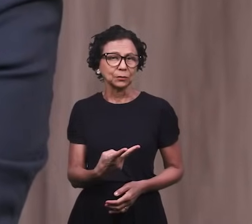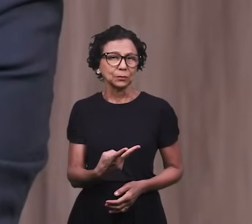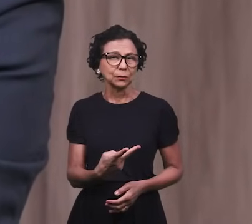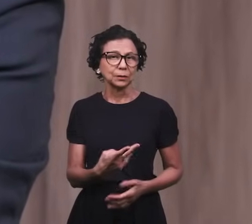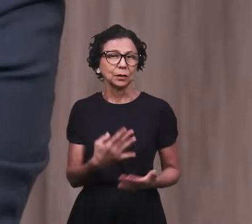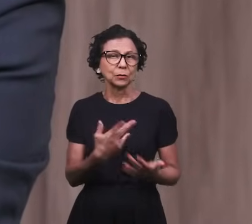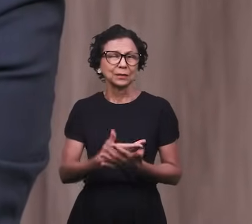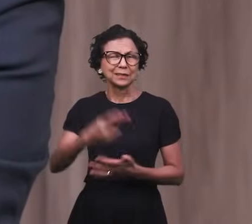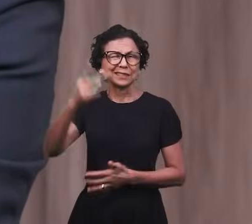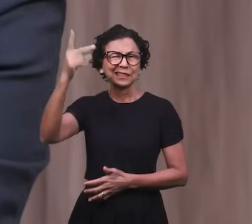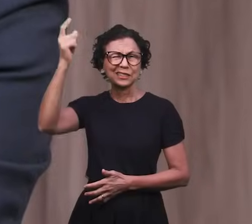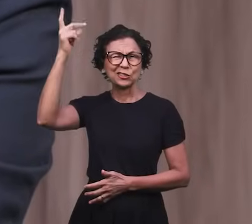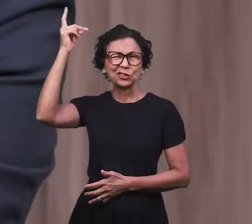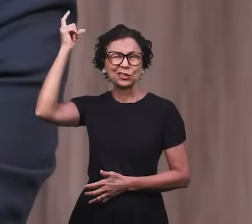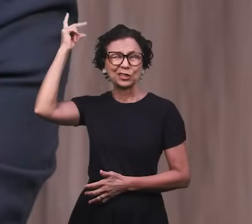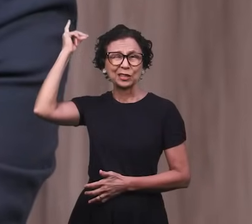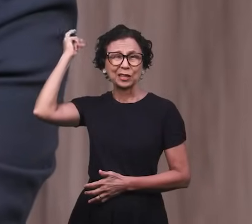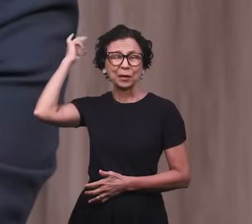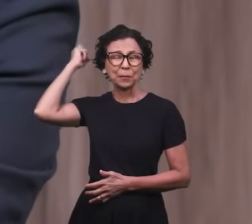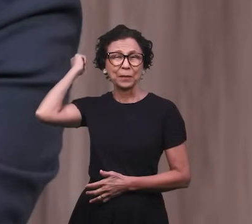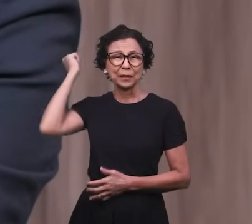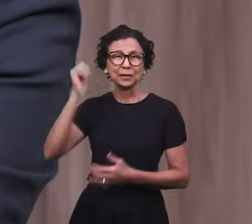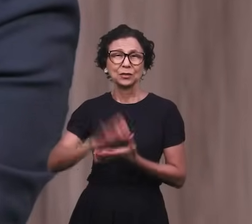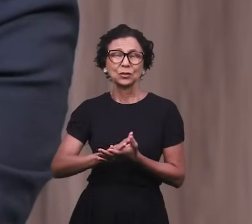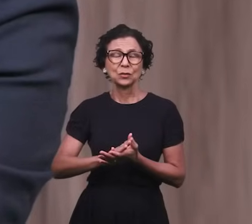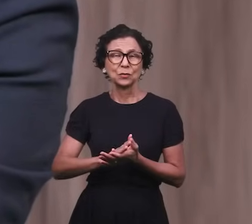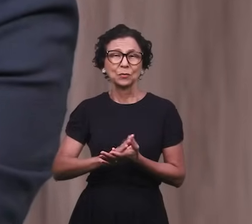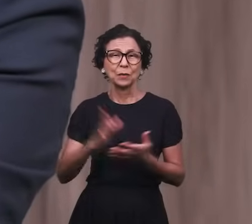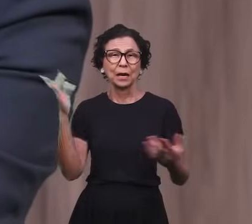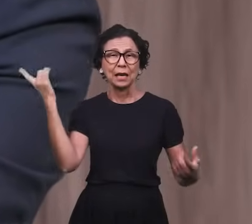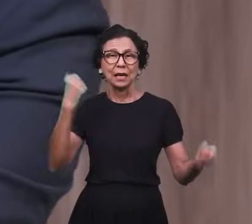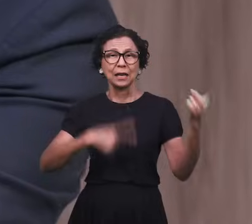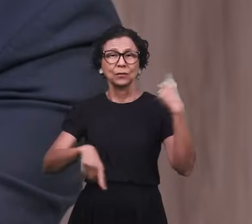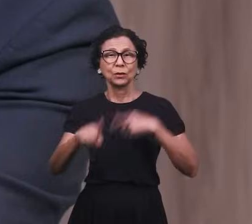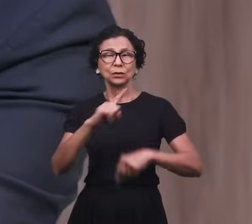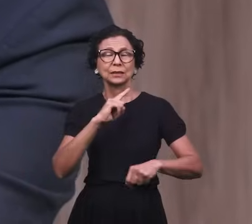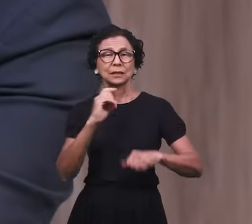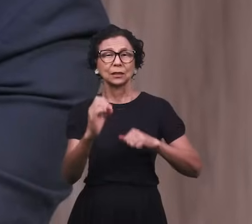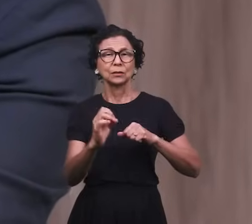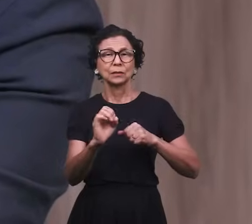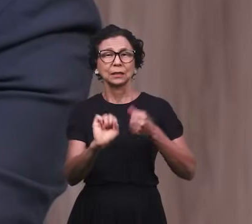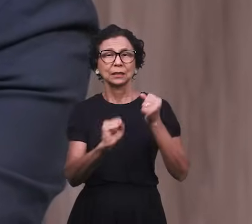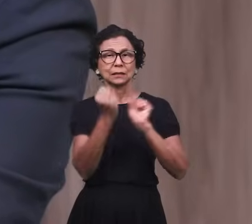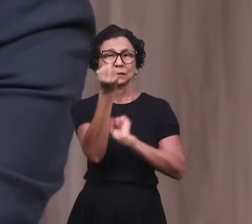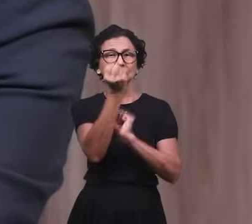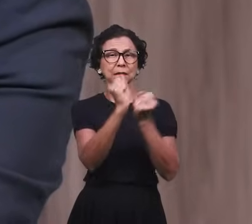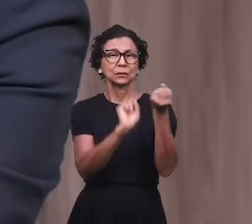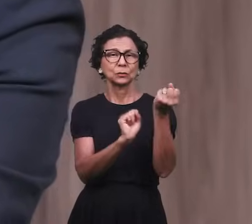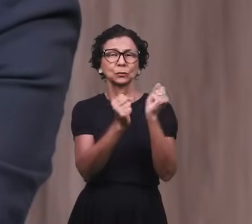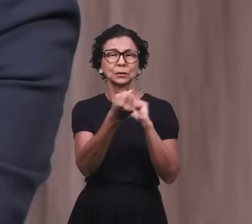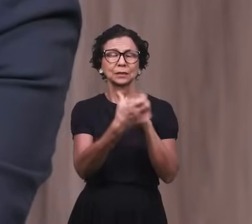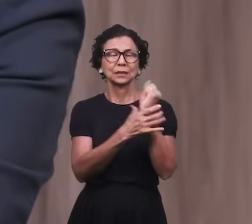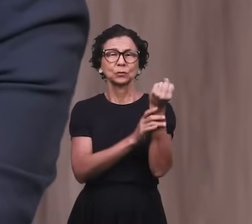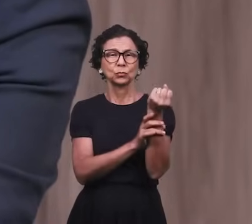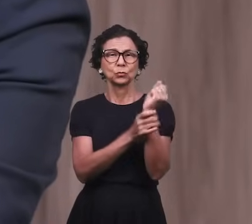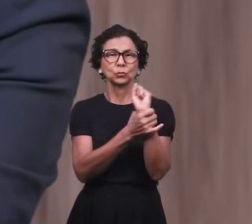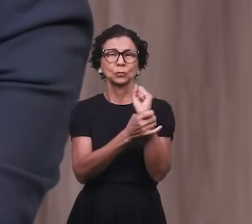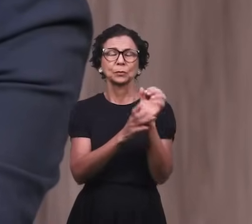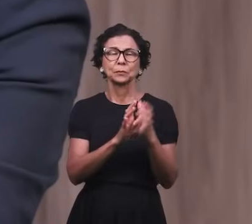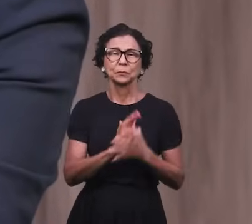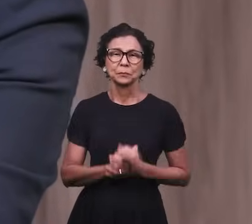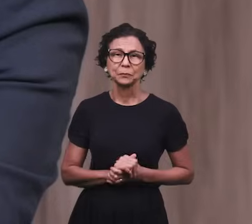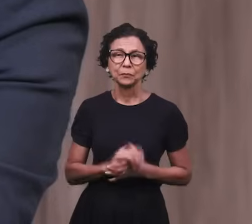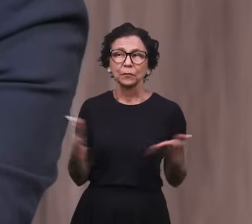Industrial ela surge e as máquinas, o ser humano trabalhava em função da máquina. Hoje, a tecnologia ela